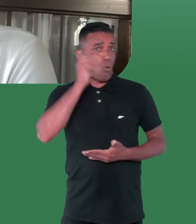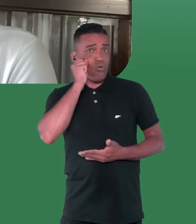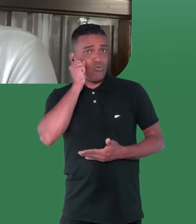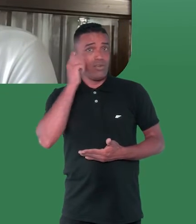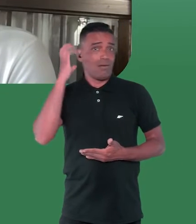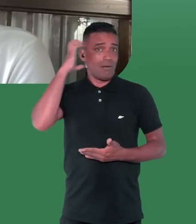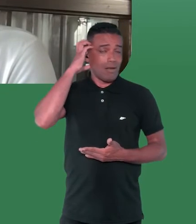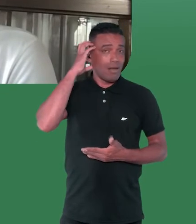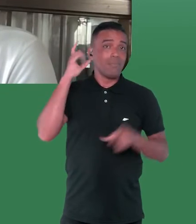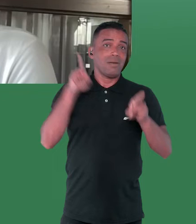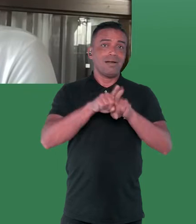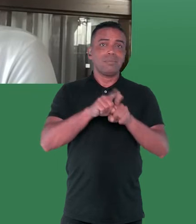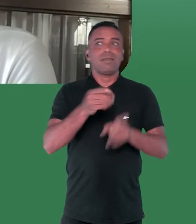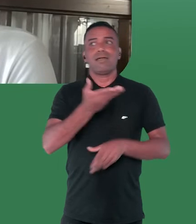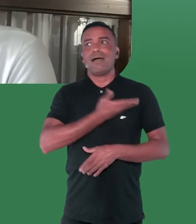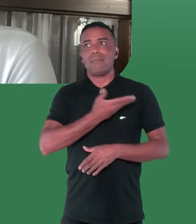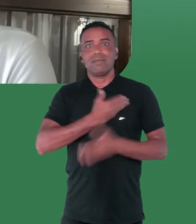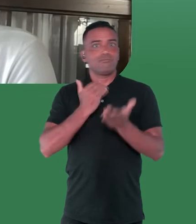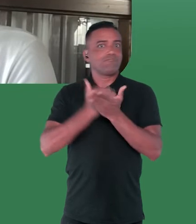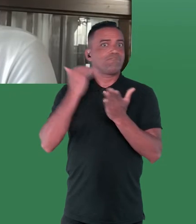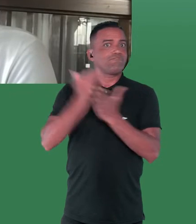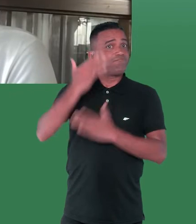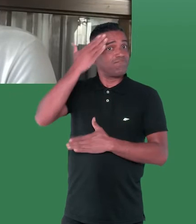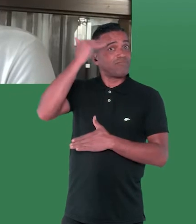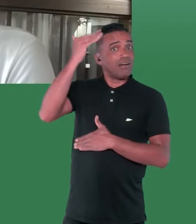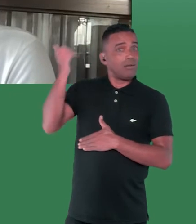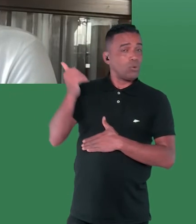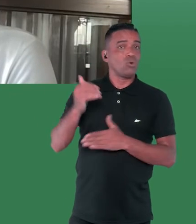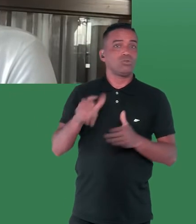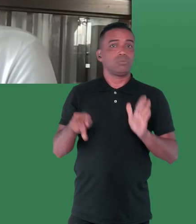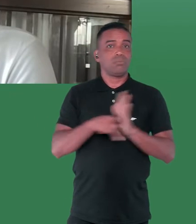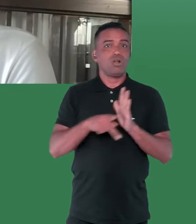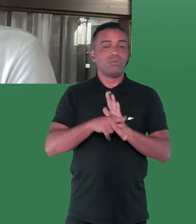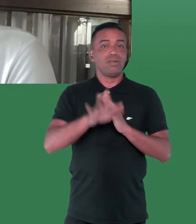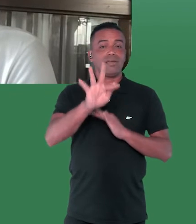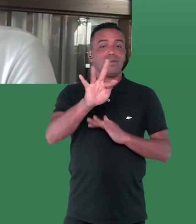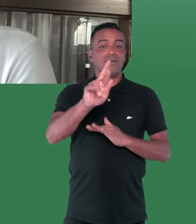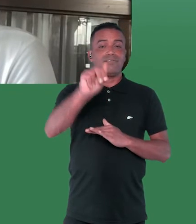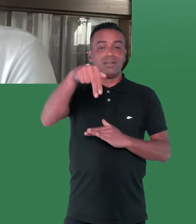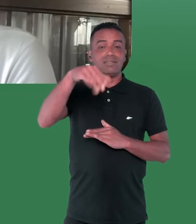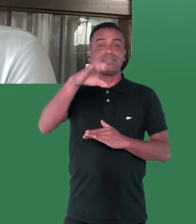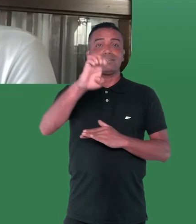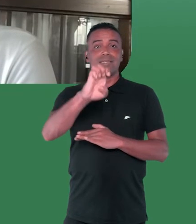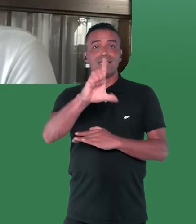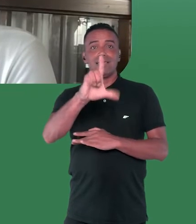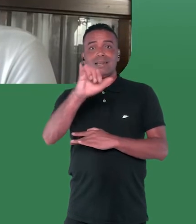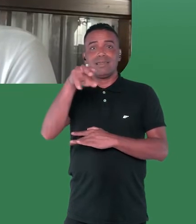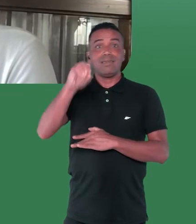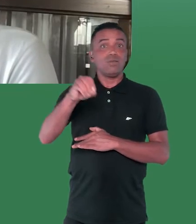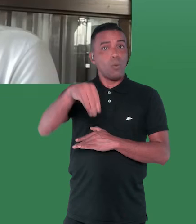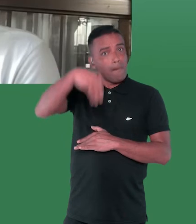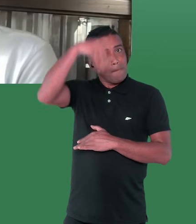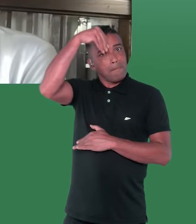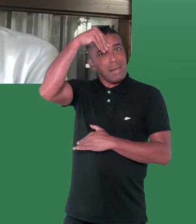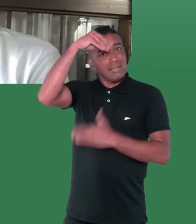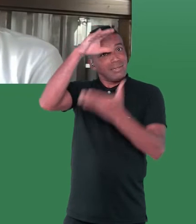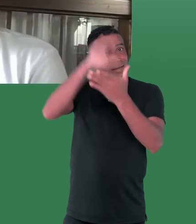fez amigos importantes também, né? Igual o próprio Francelino Pereira, que foi seu padrinho de